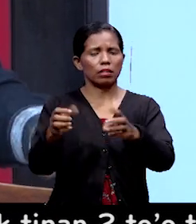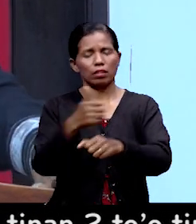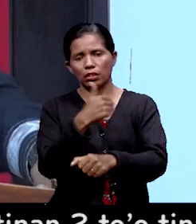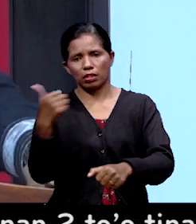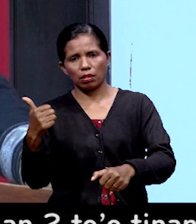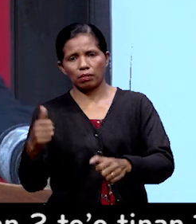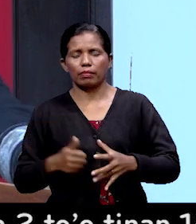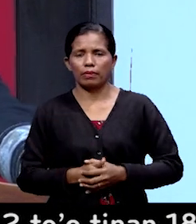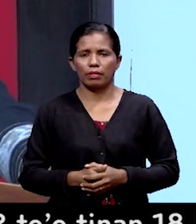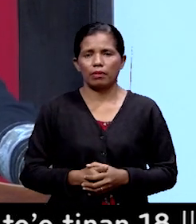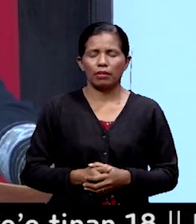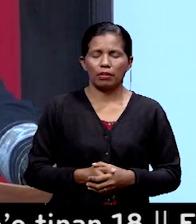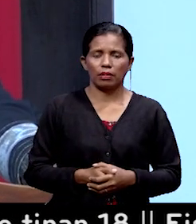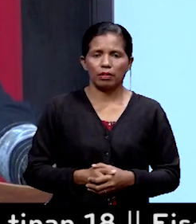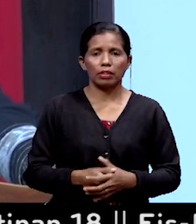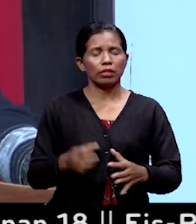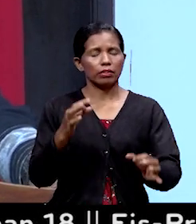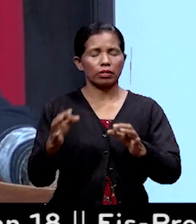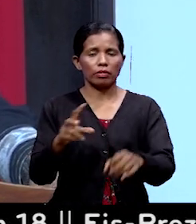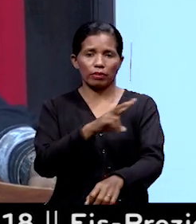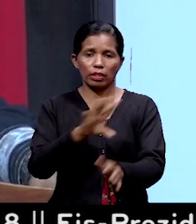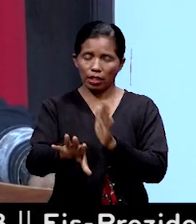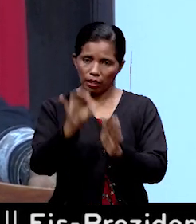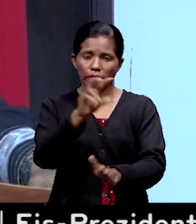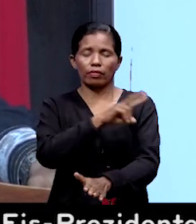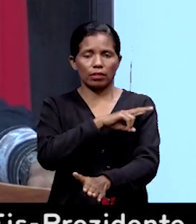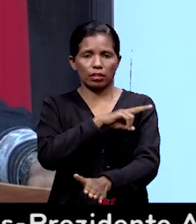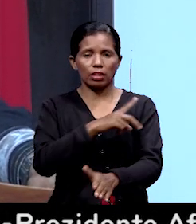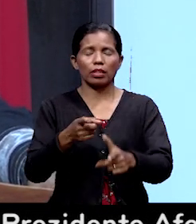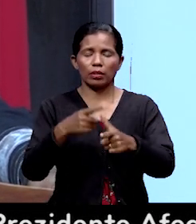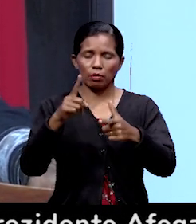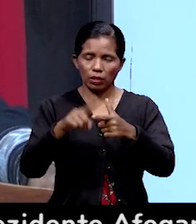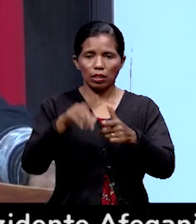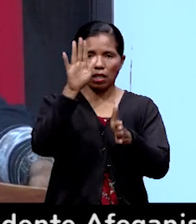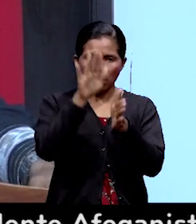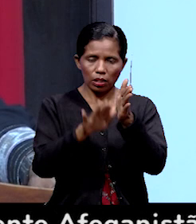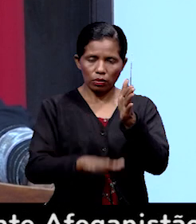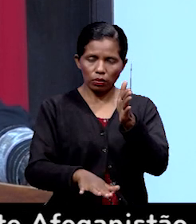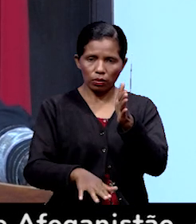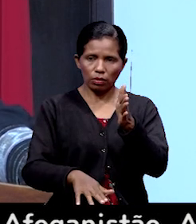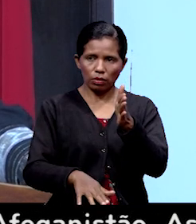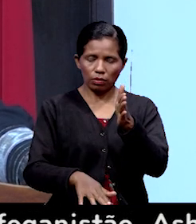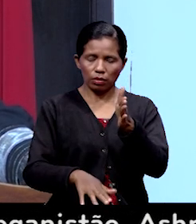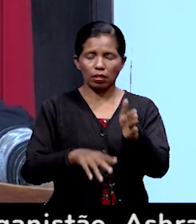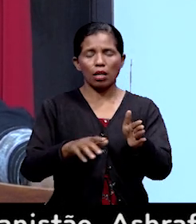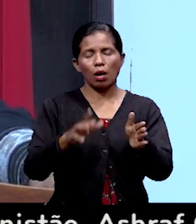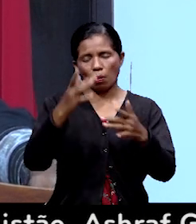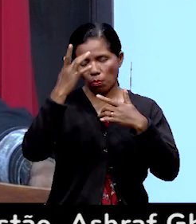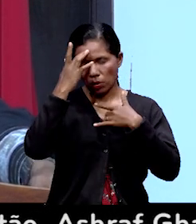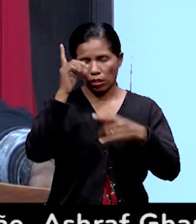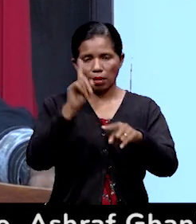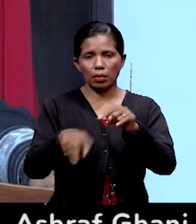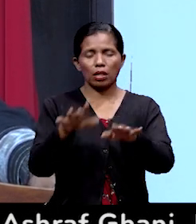Sei lá, vacina, retam vacina para depois reduz peso moras nem em baita nisso